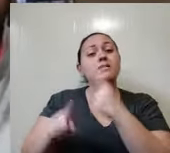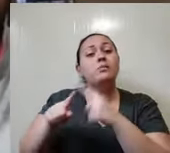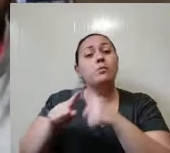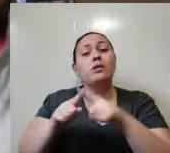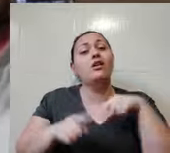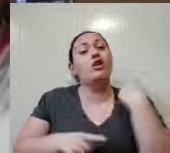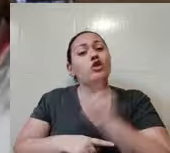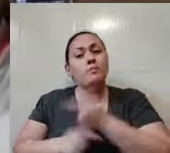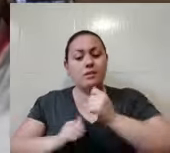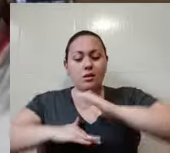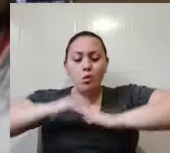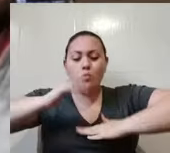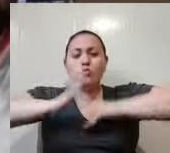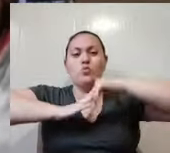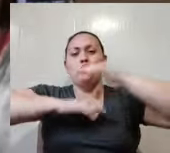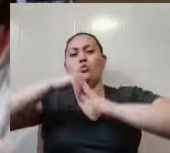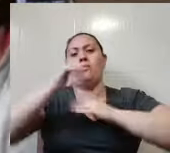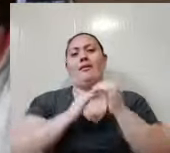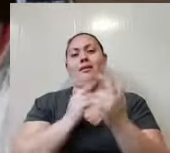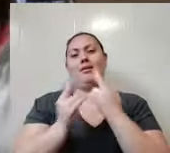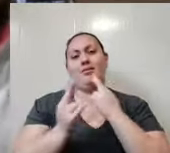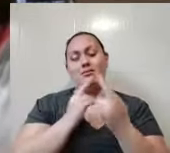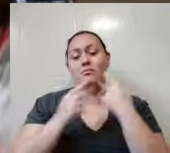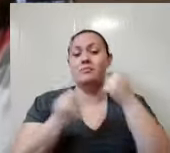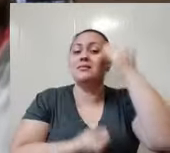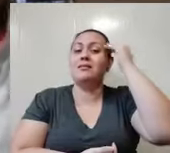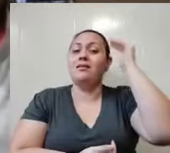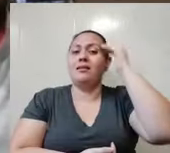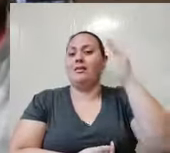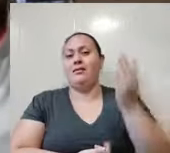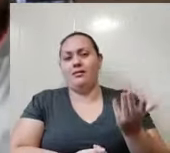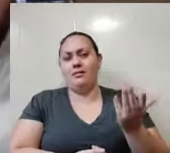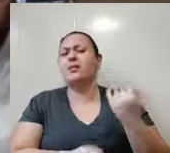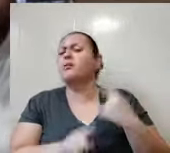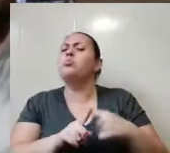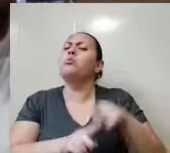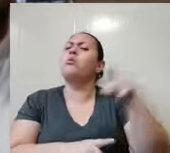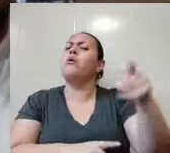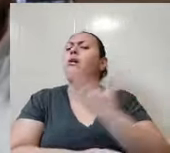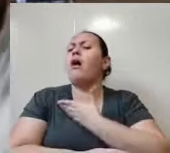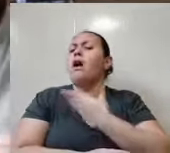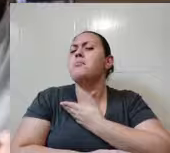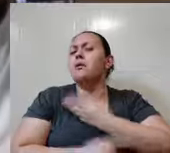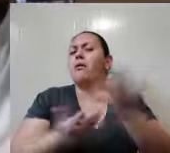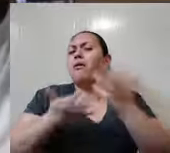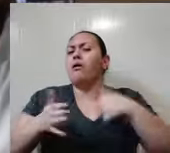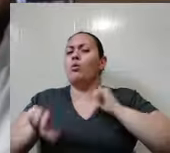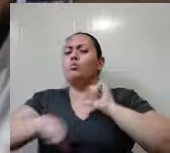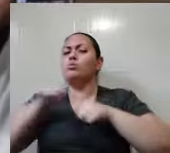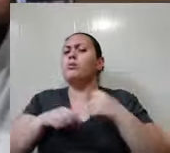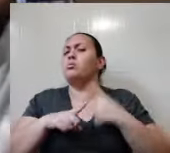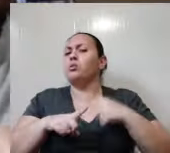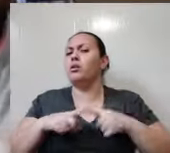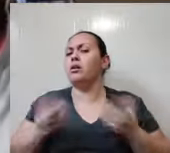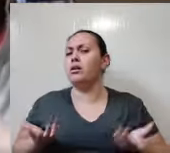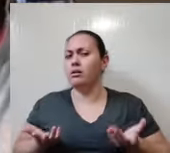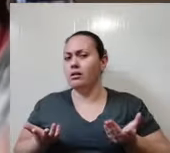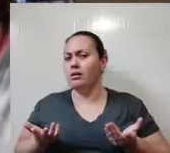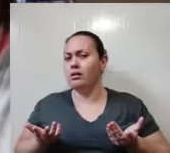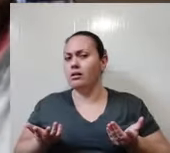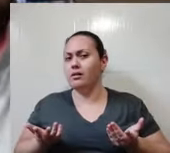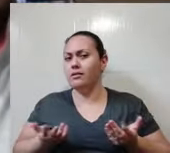Exatamente. Porque no final das contas a gente se constrói nas relações. Então poder entender por que esse meu amigo